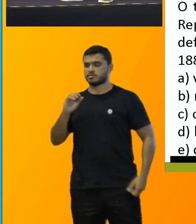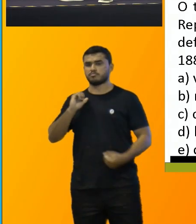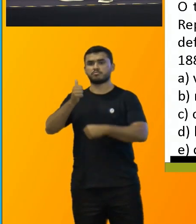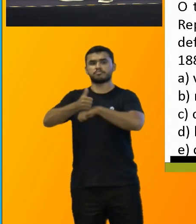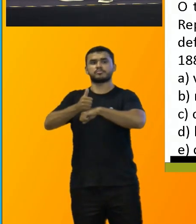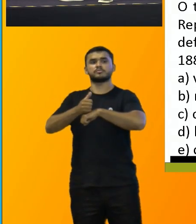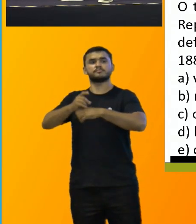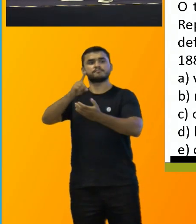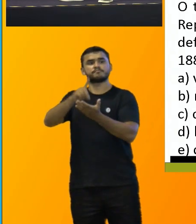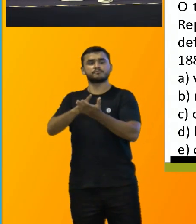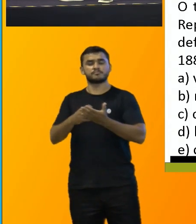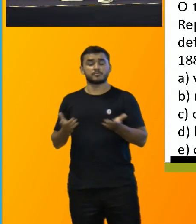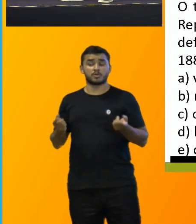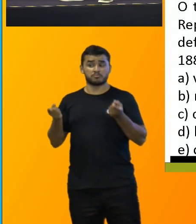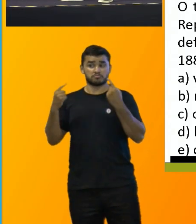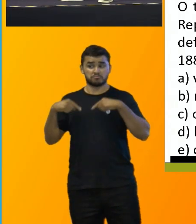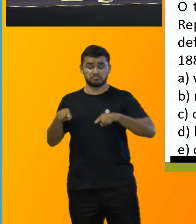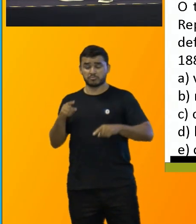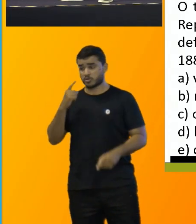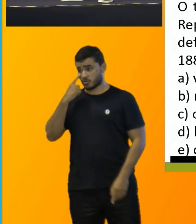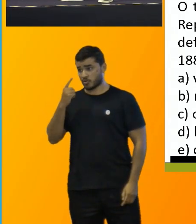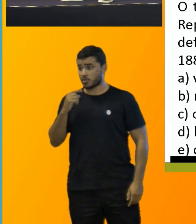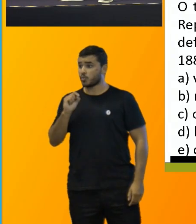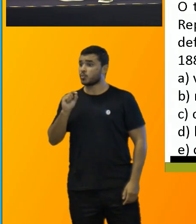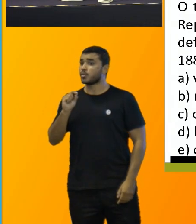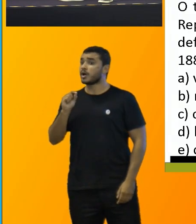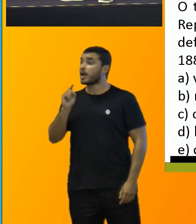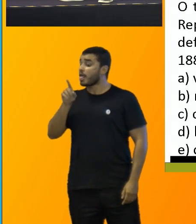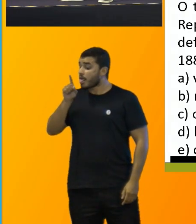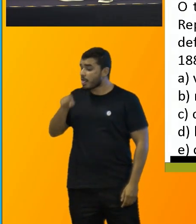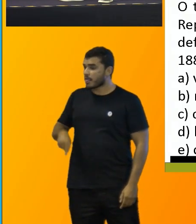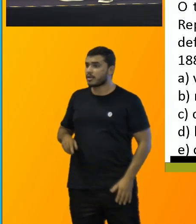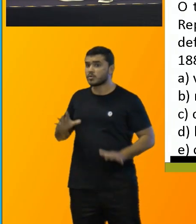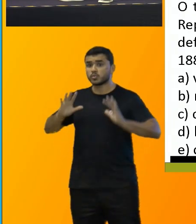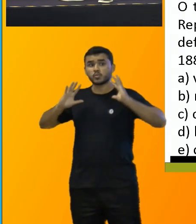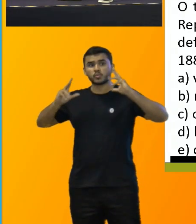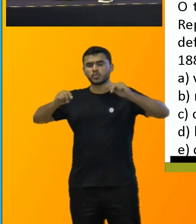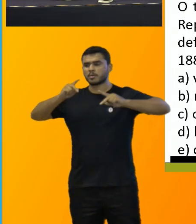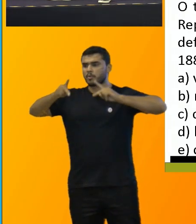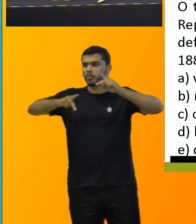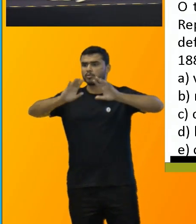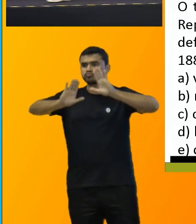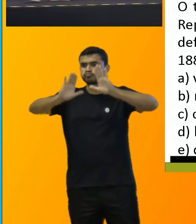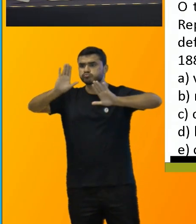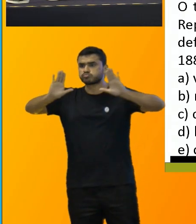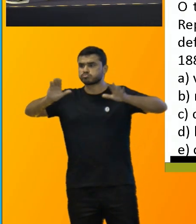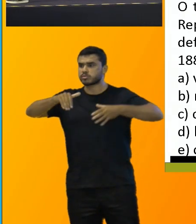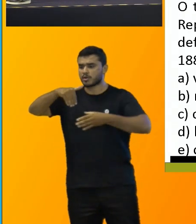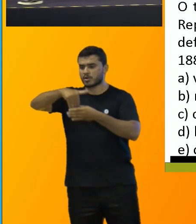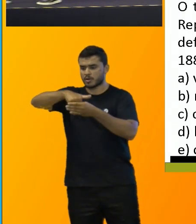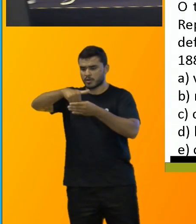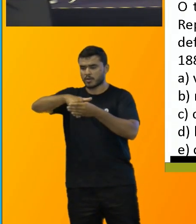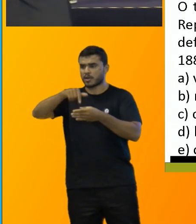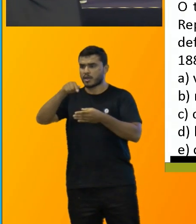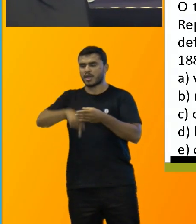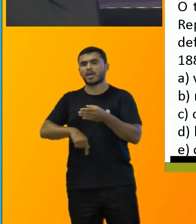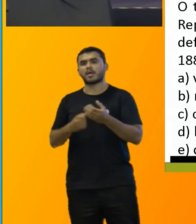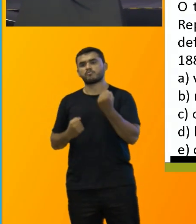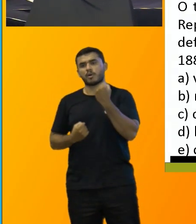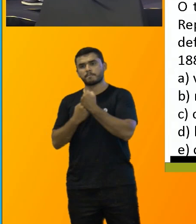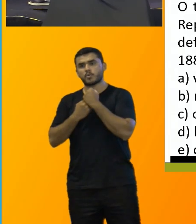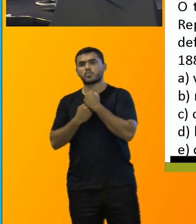poder. Ou seria a letra E, destacar a ampla participação popular obtida no processo de proclamação da